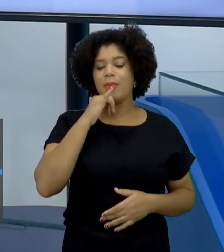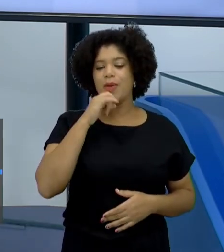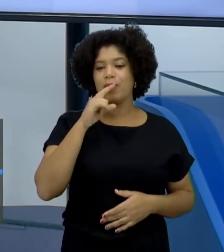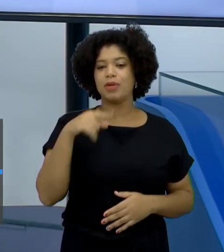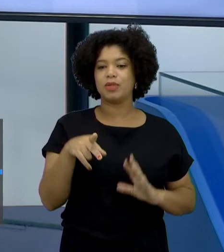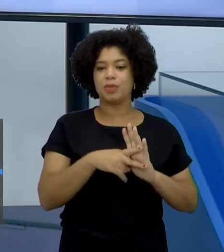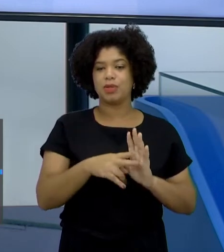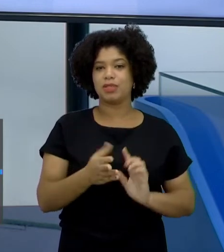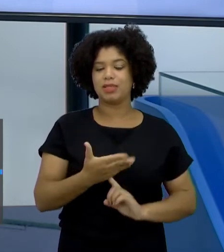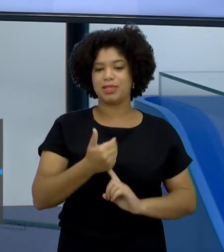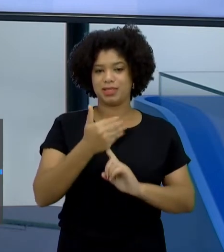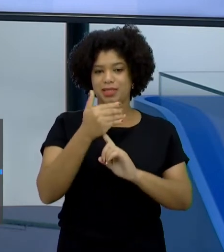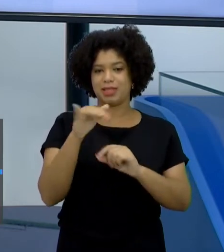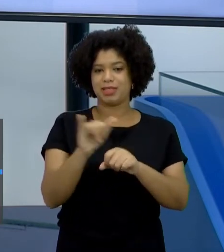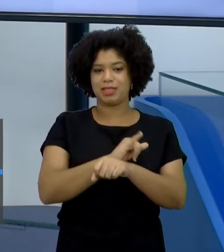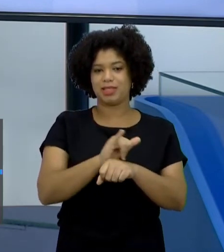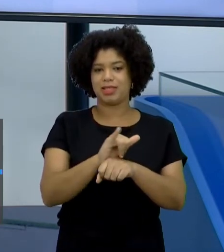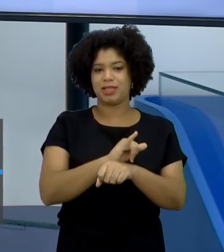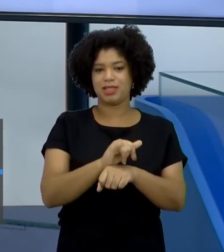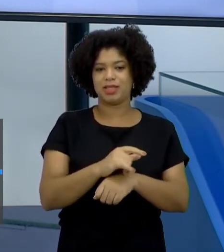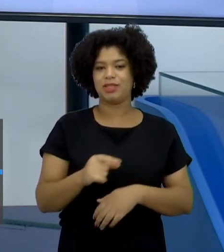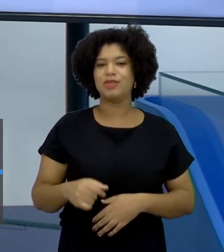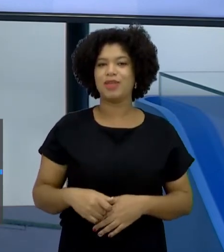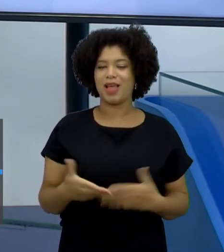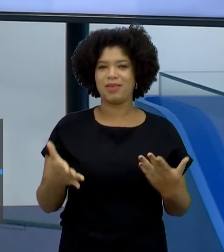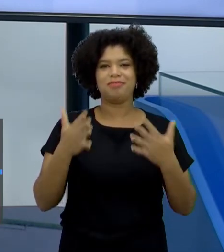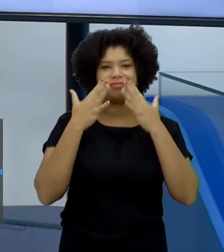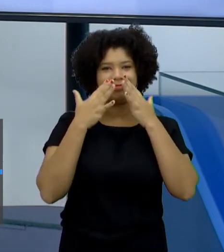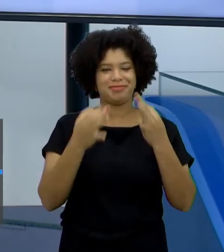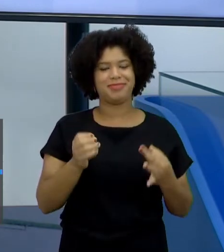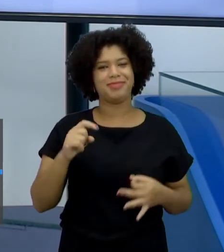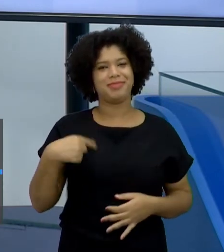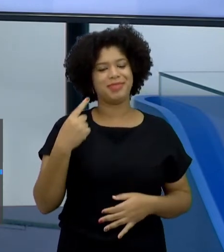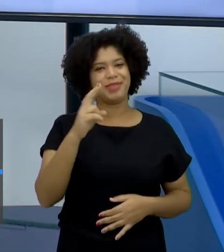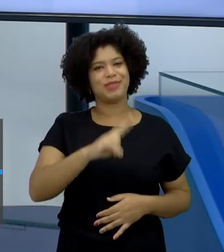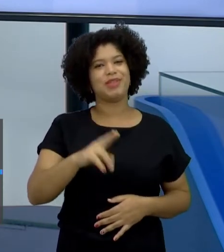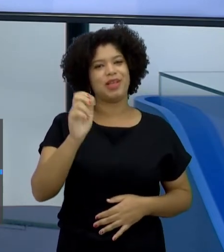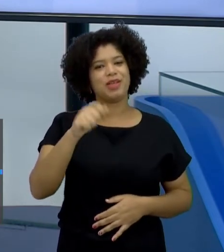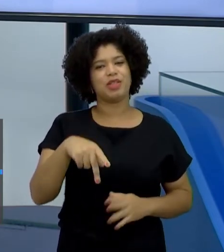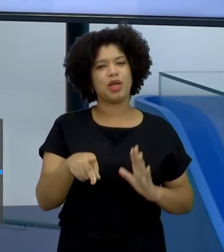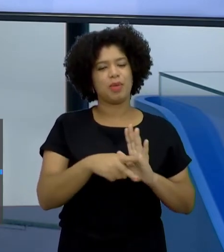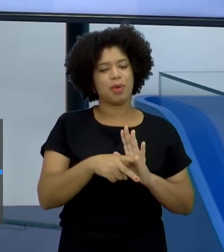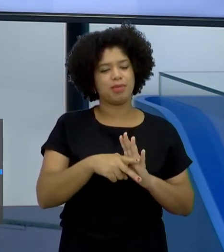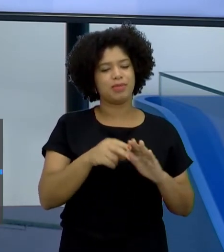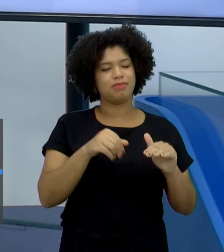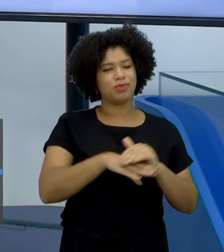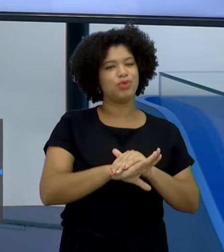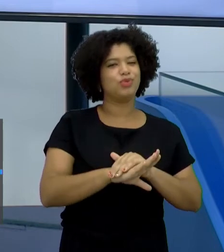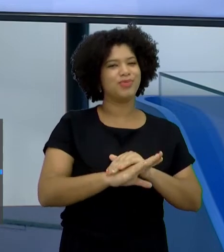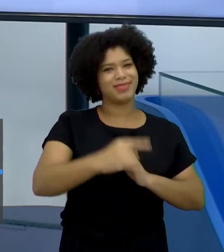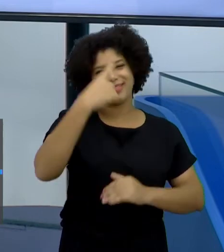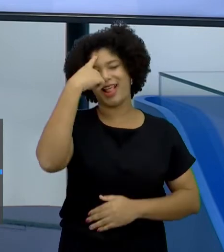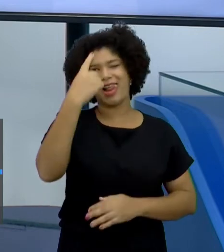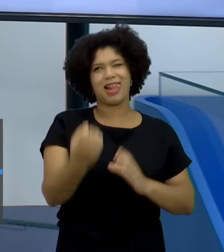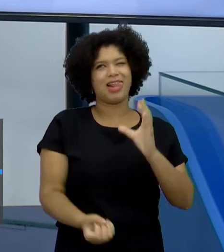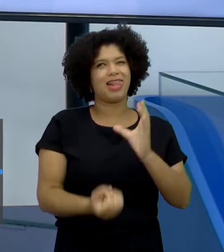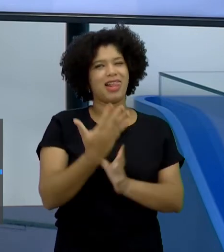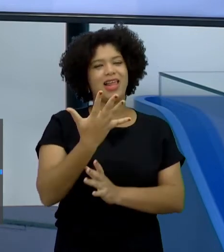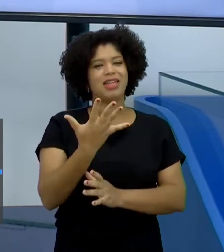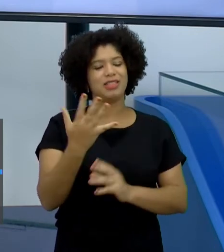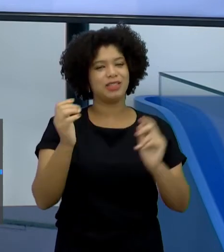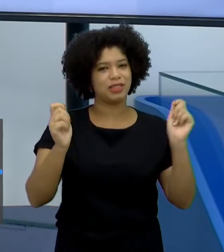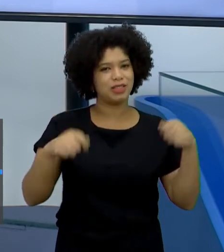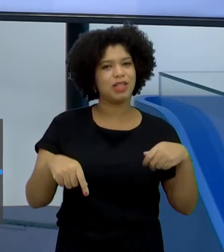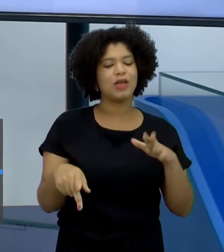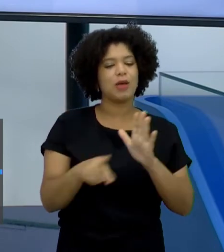solução tecnológica que eu acabei de te chamar a atenção, que a gente pode usar como arcabouço inventivo